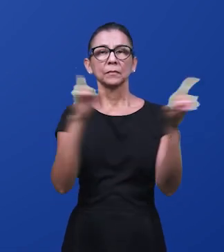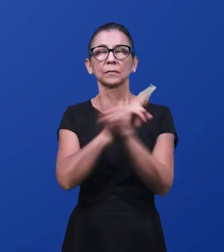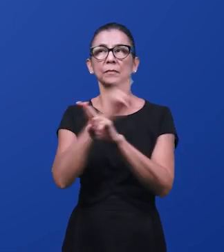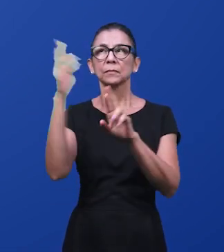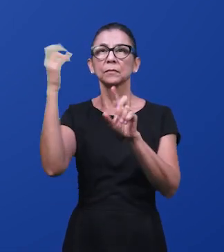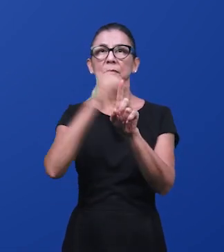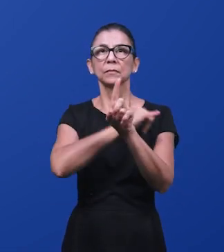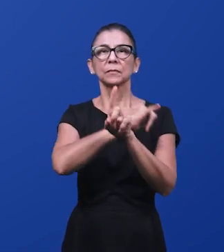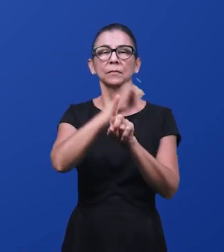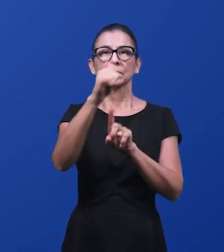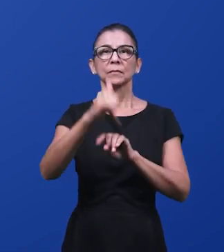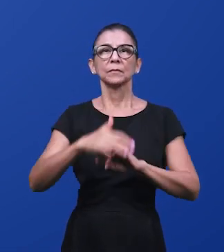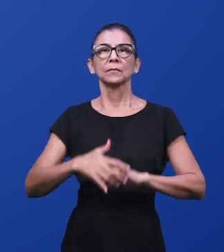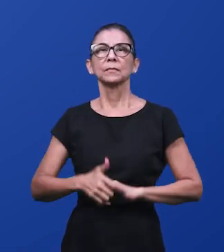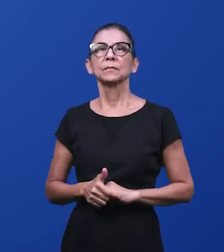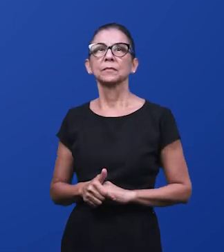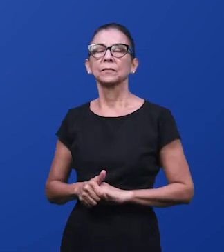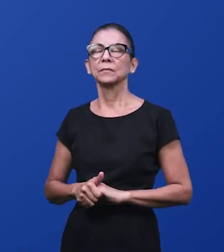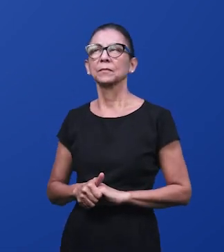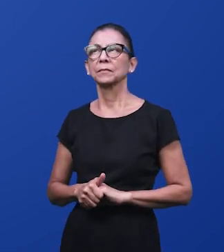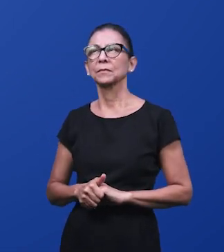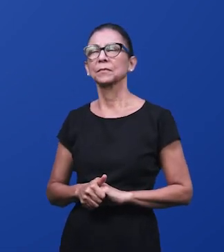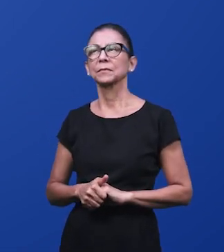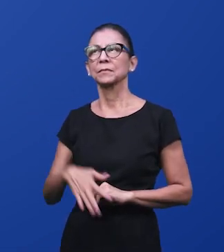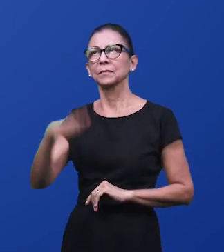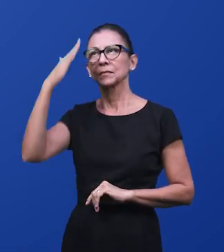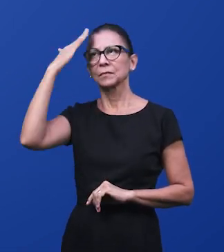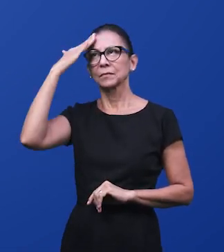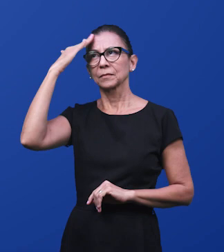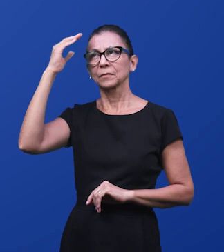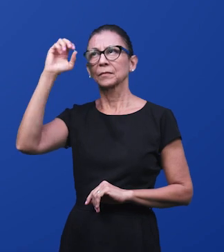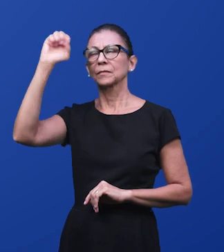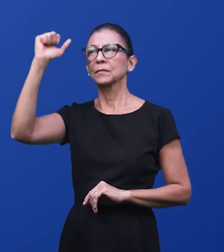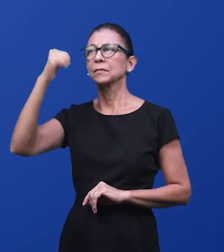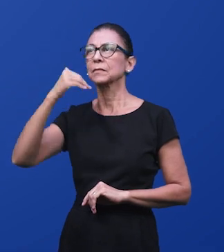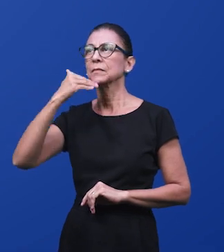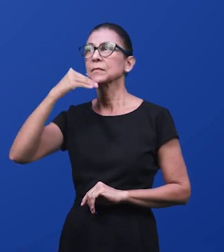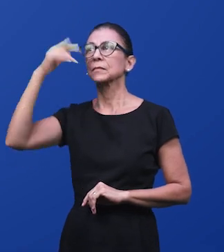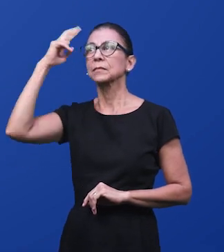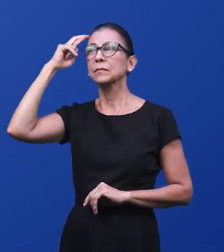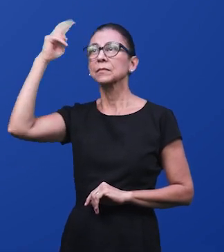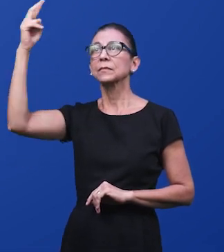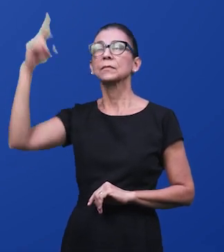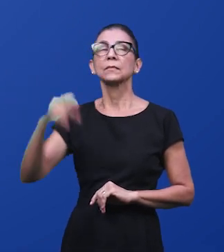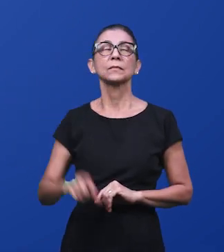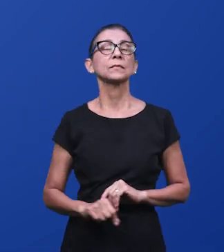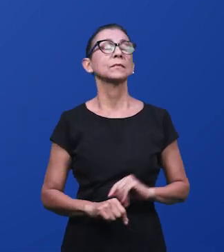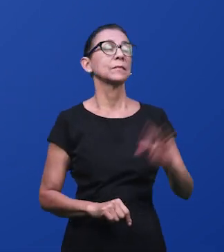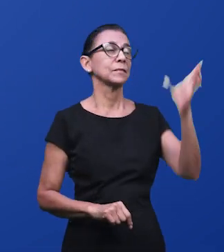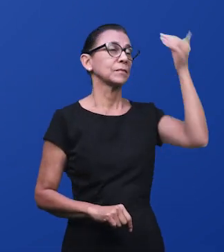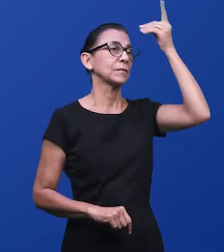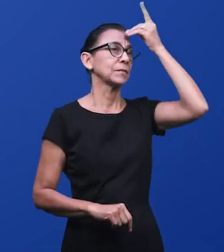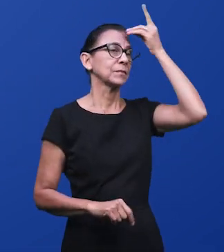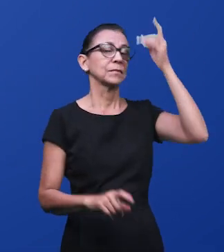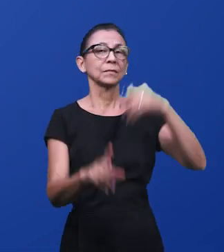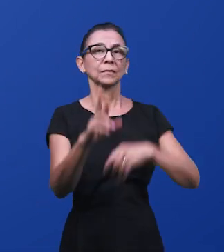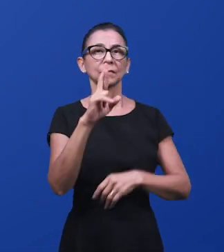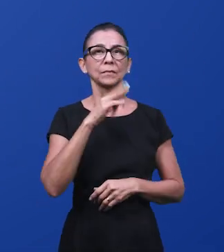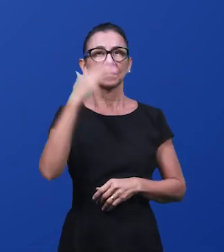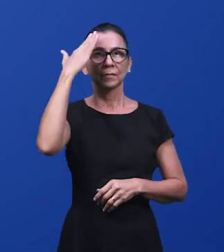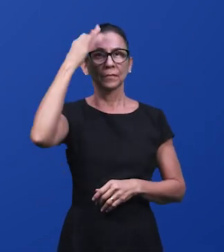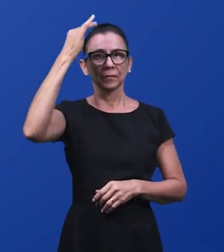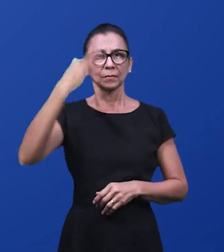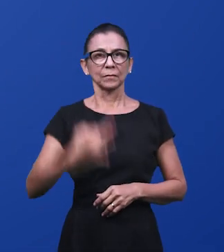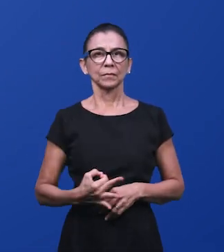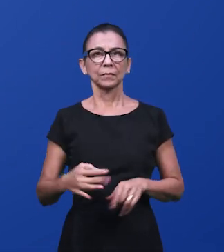de Salomão ao Senhor e os dons espirituais? Resposta: sabedoria e obediência. A paz do Senhor